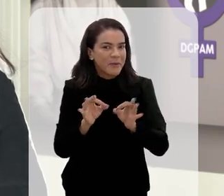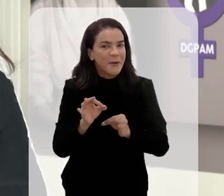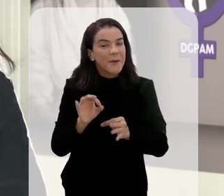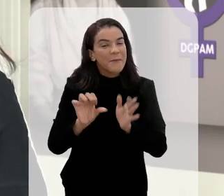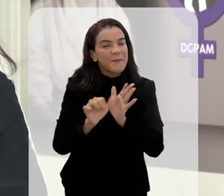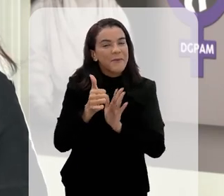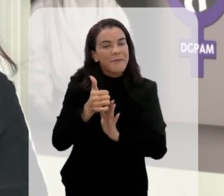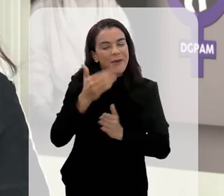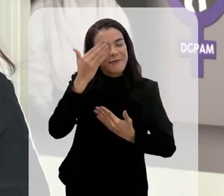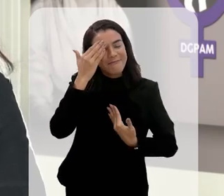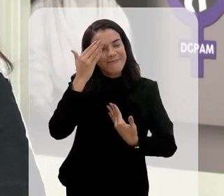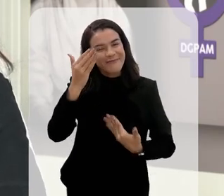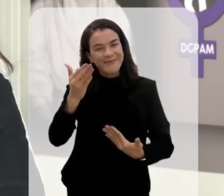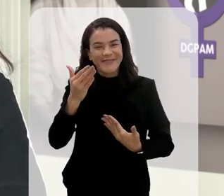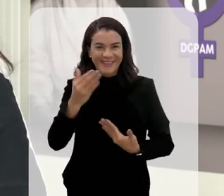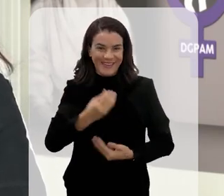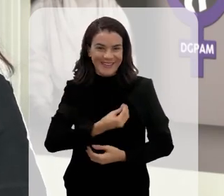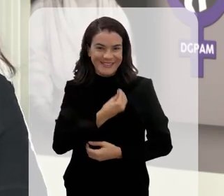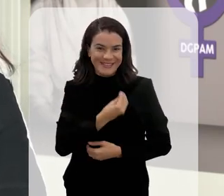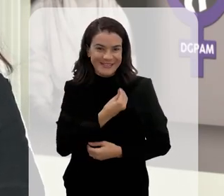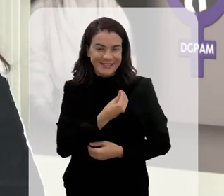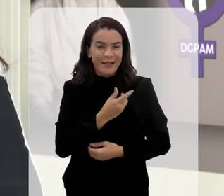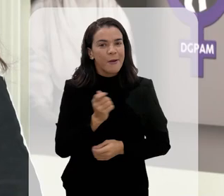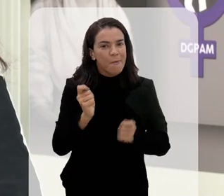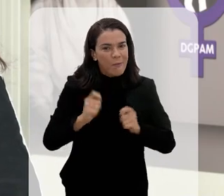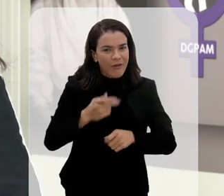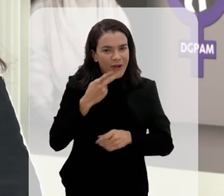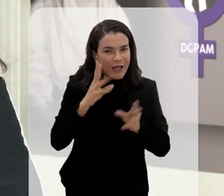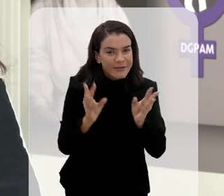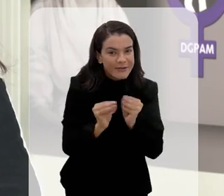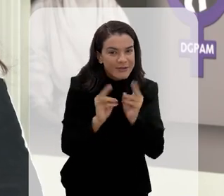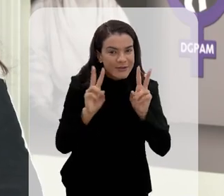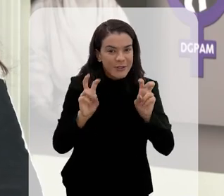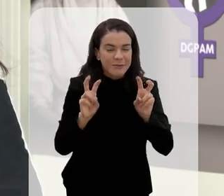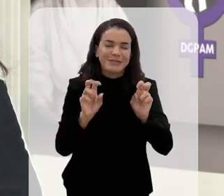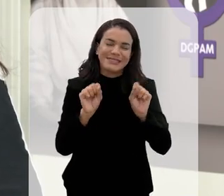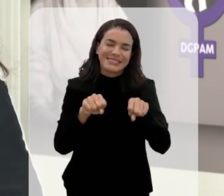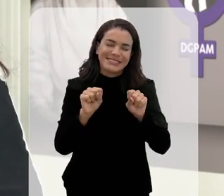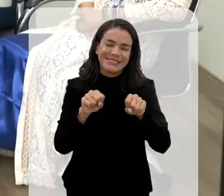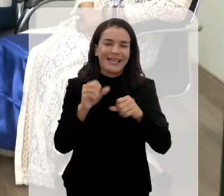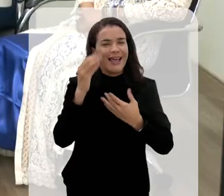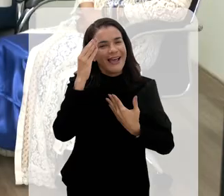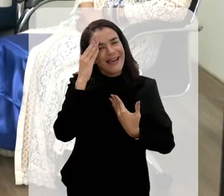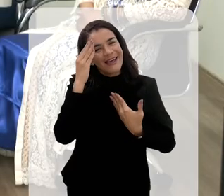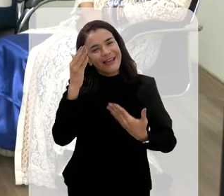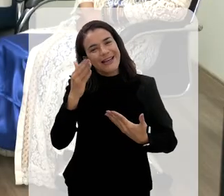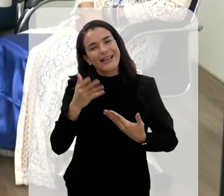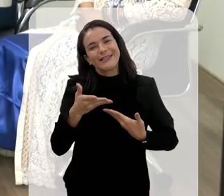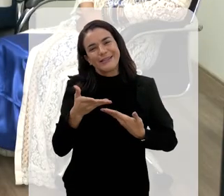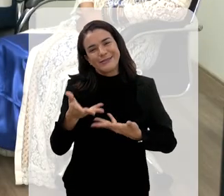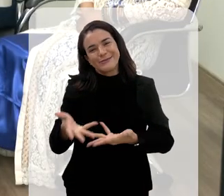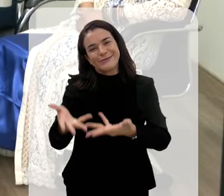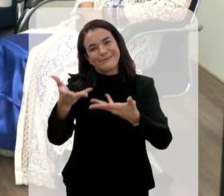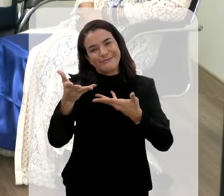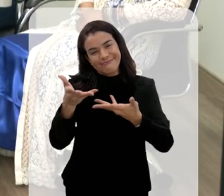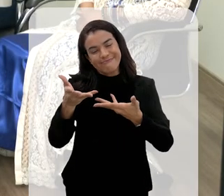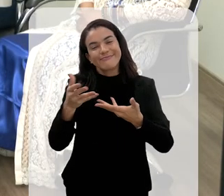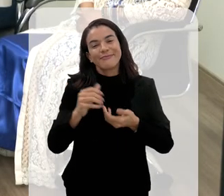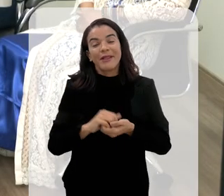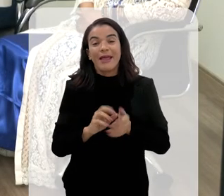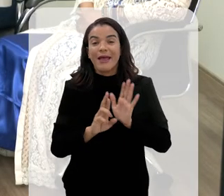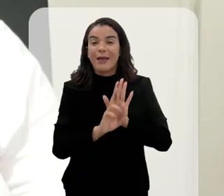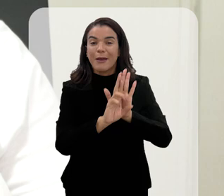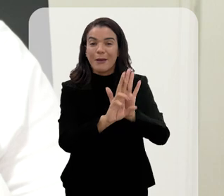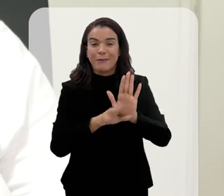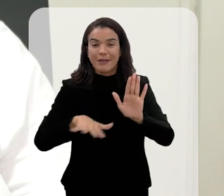Em primeiro lugar, obrigada por estar aqui. Você pode falar para a gente um pouquinho sobre isso? Posso sim, eu agradeço o convite, estar